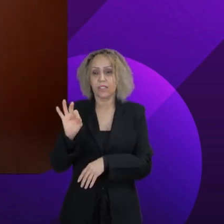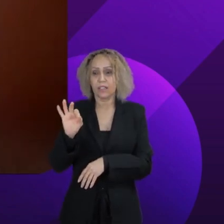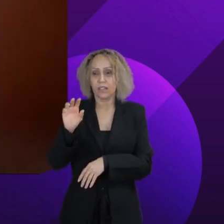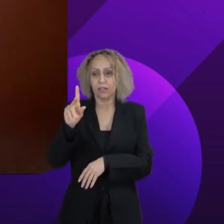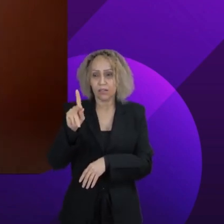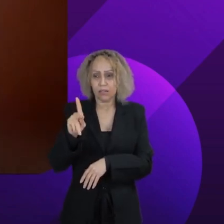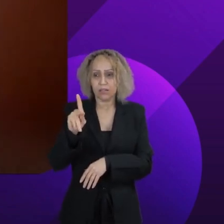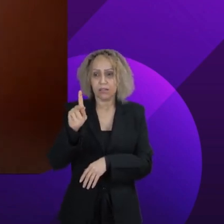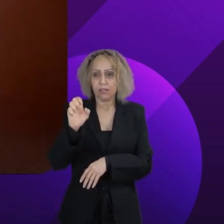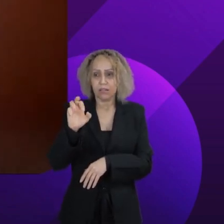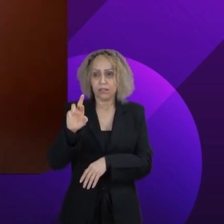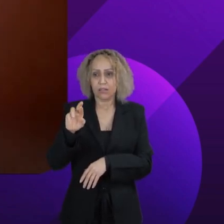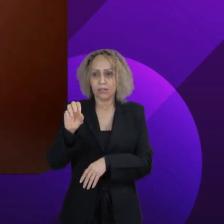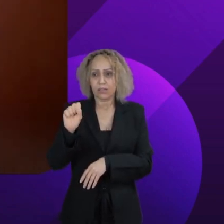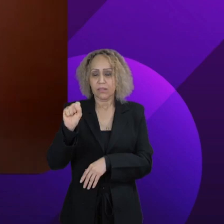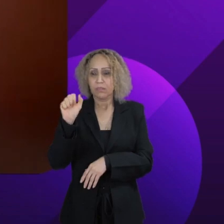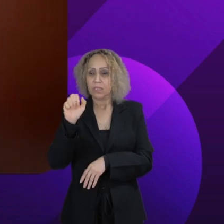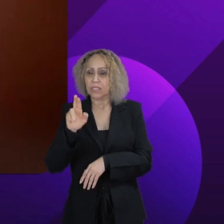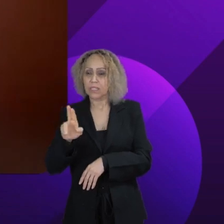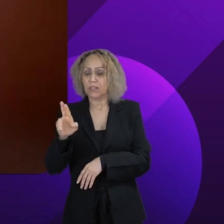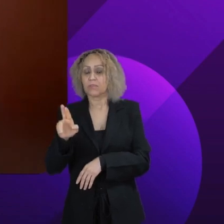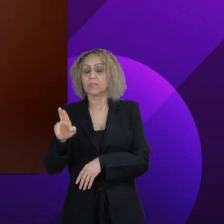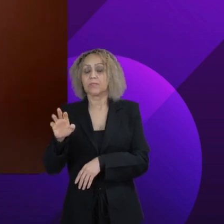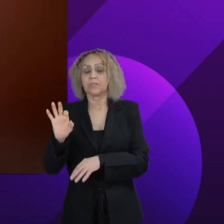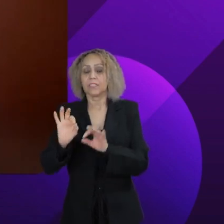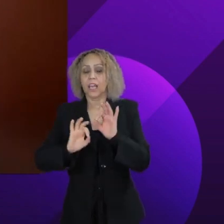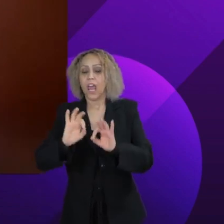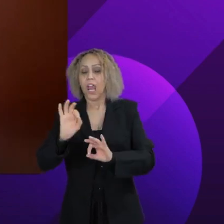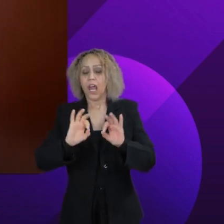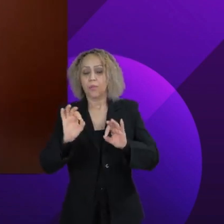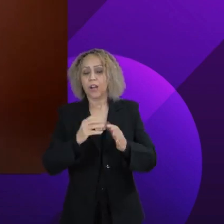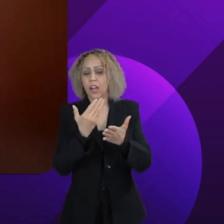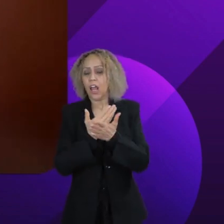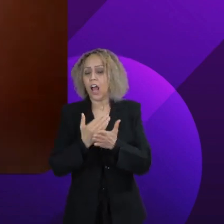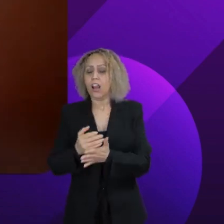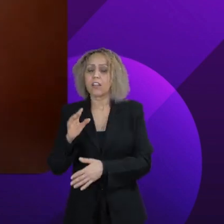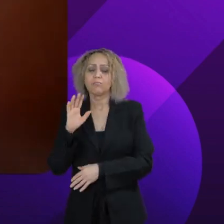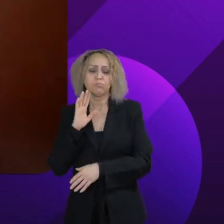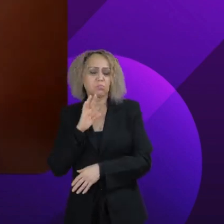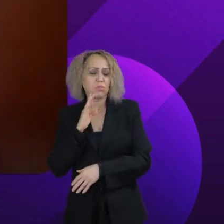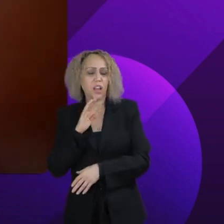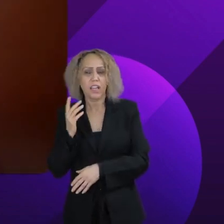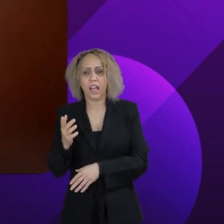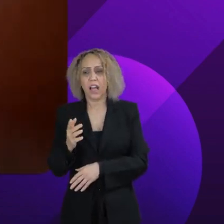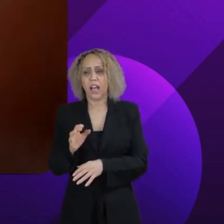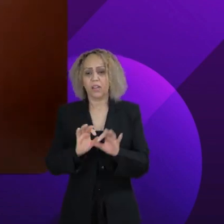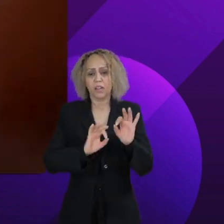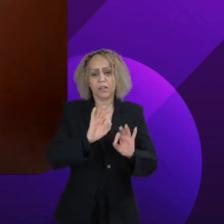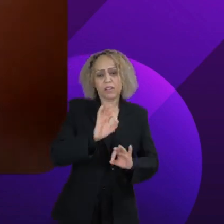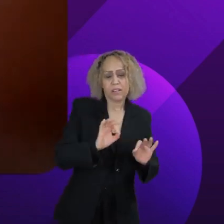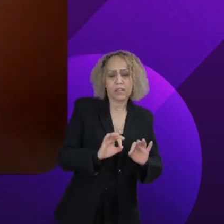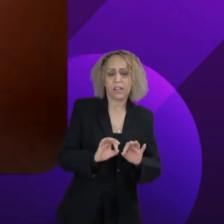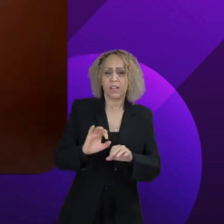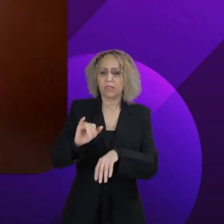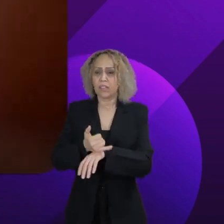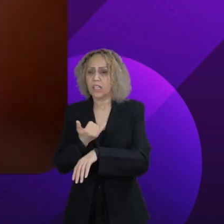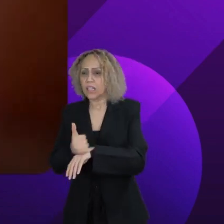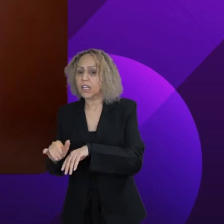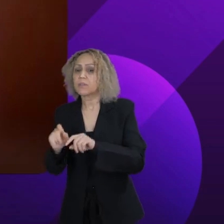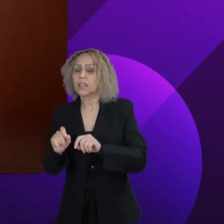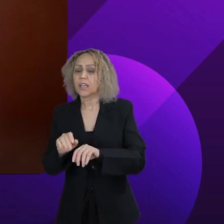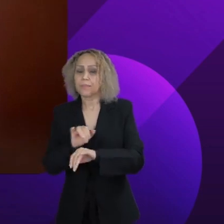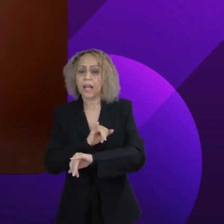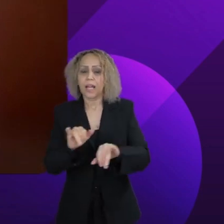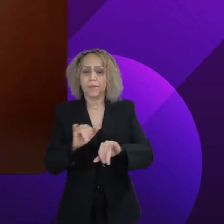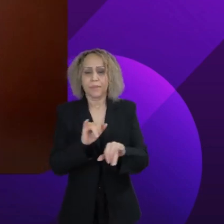elaborado aulas muito legais, tanto da comunicação quanto de planejamento estratégico para